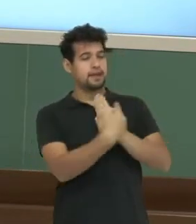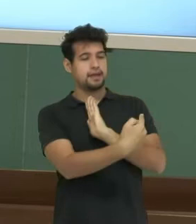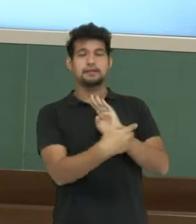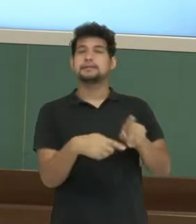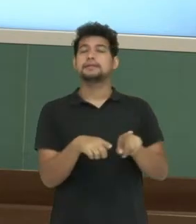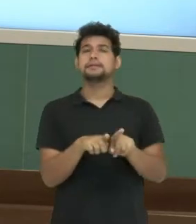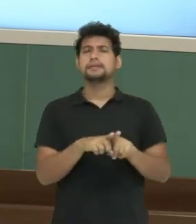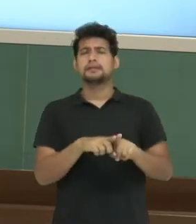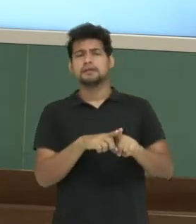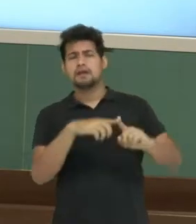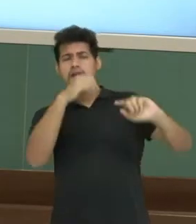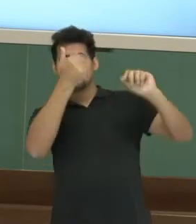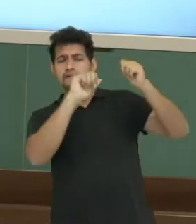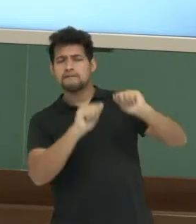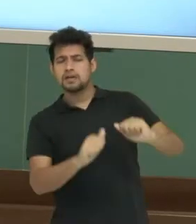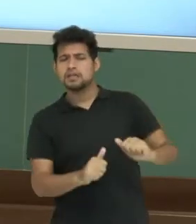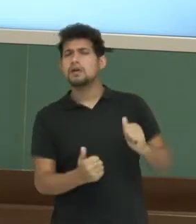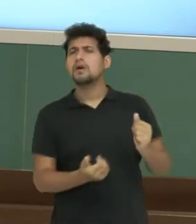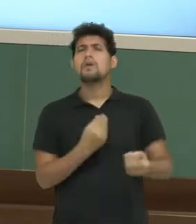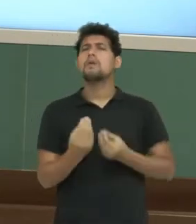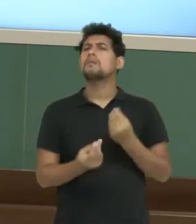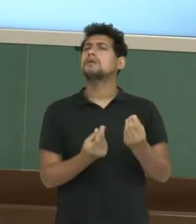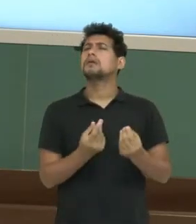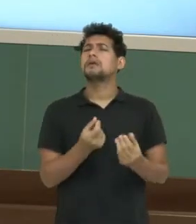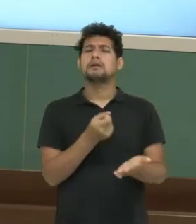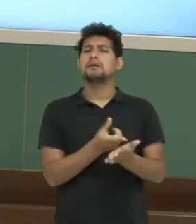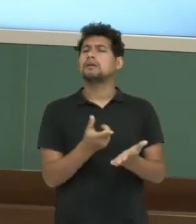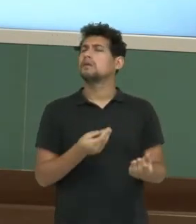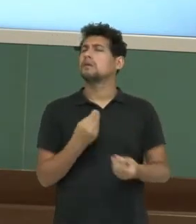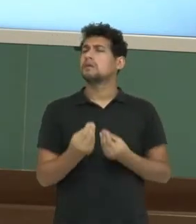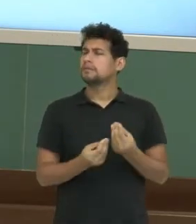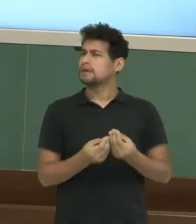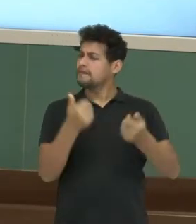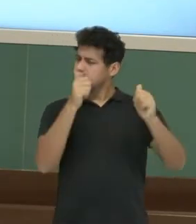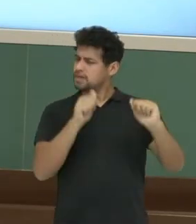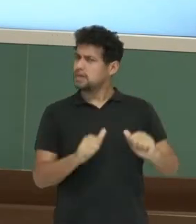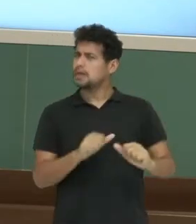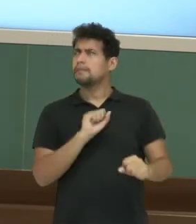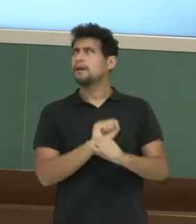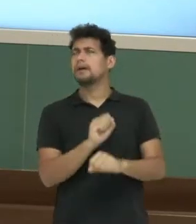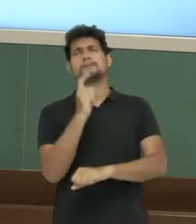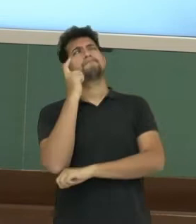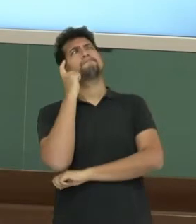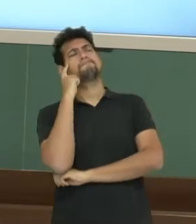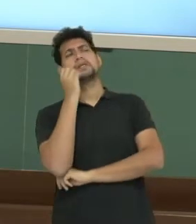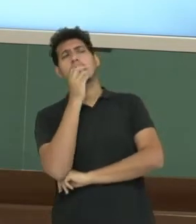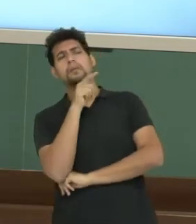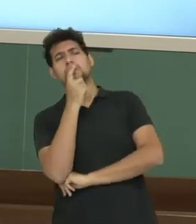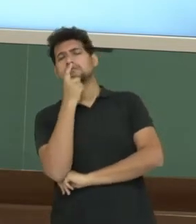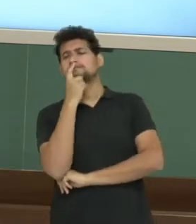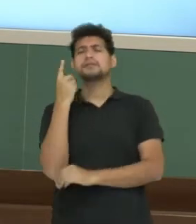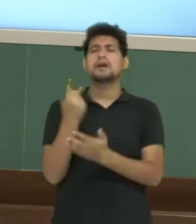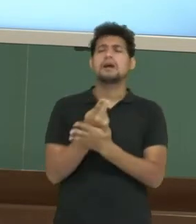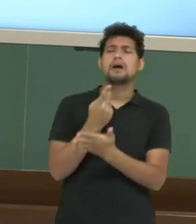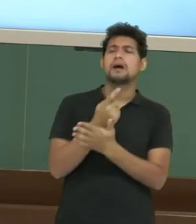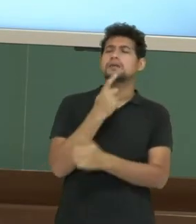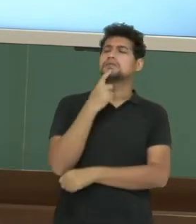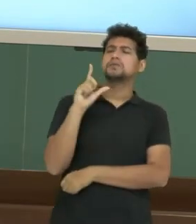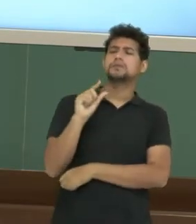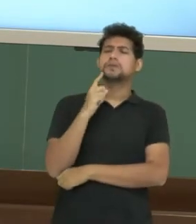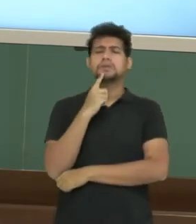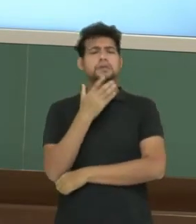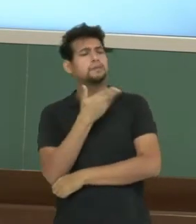Avalie como o seu dinheiro está sendo gasto. Isso, avalie, pare para pensar. Tá bom assim, não tá? Podemos diminuir?